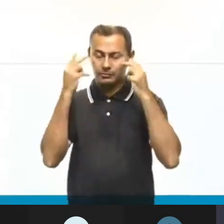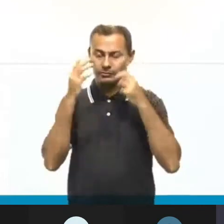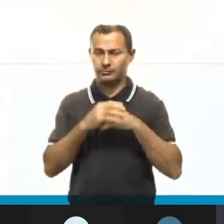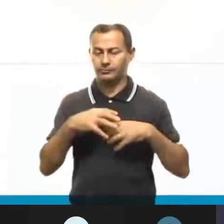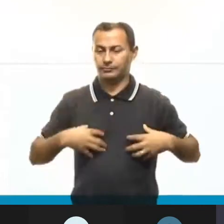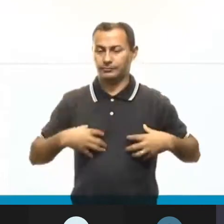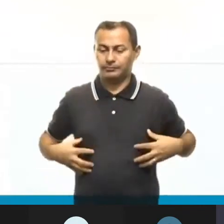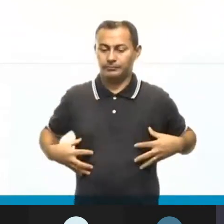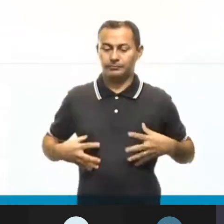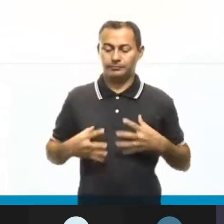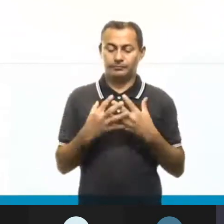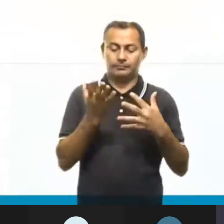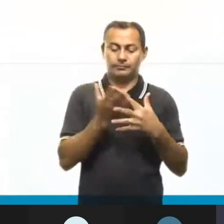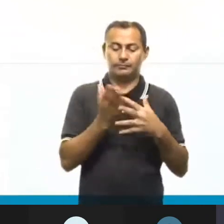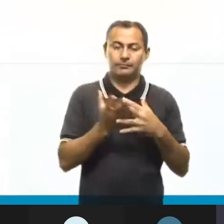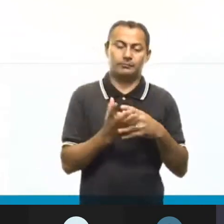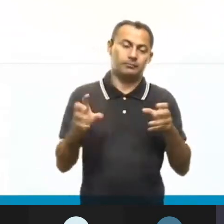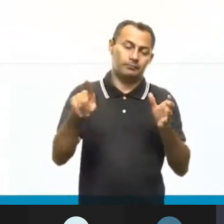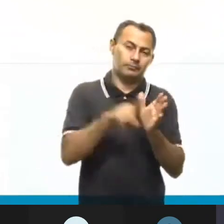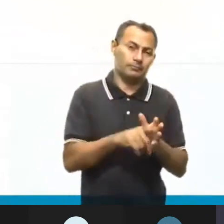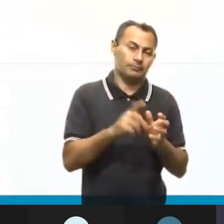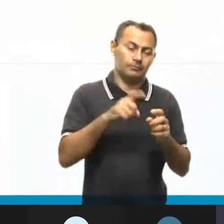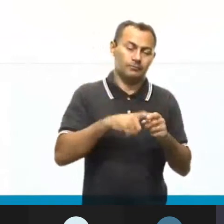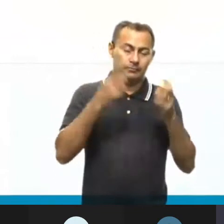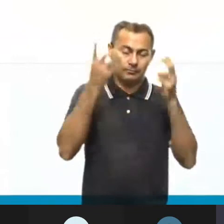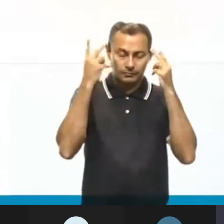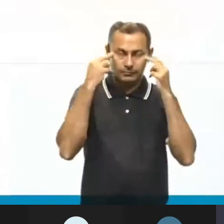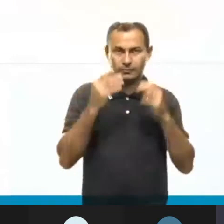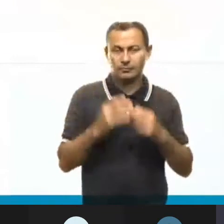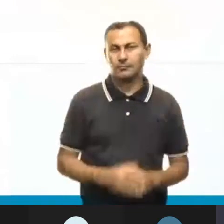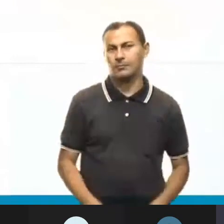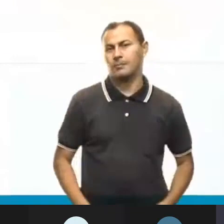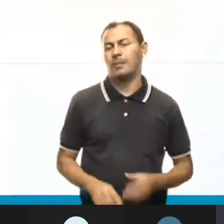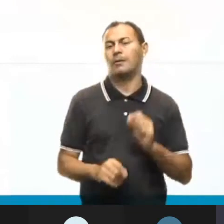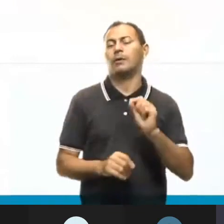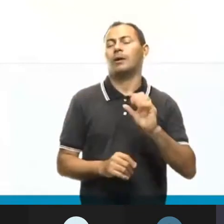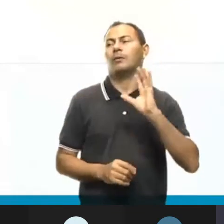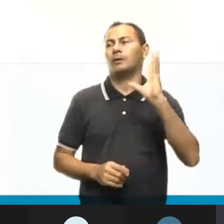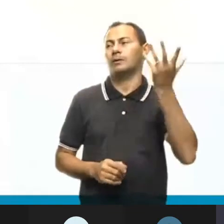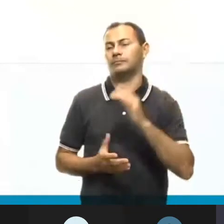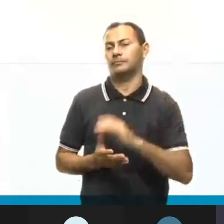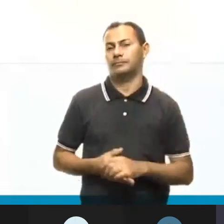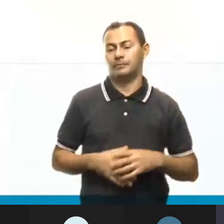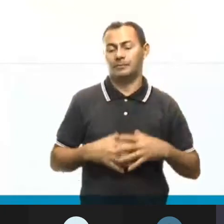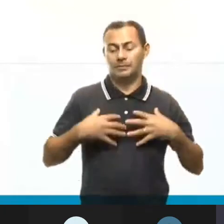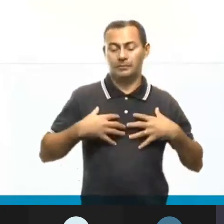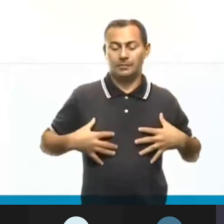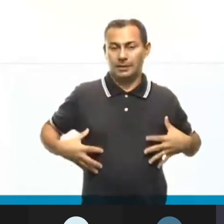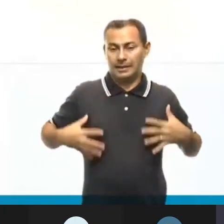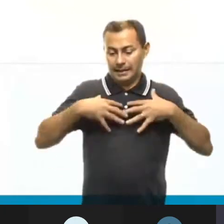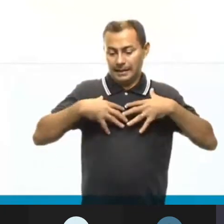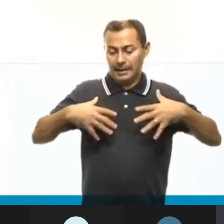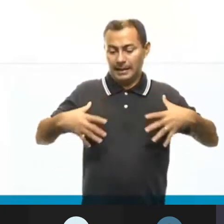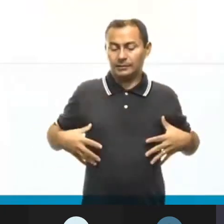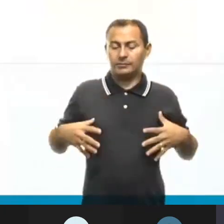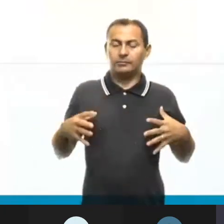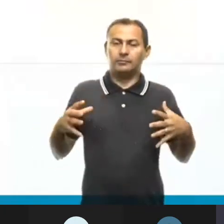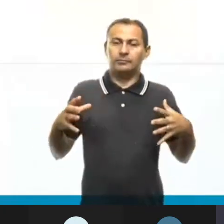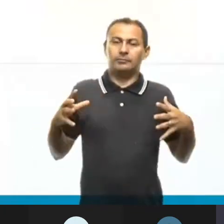os intercostais externos também voltam para a posição normal deles, o que acontece? A caixa torácica,